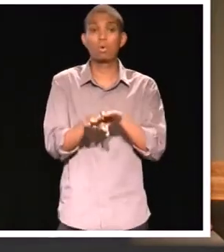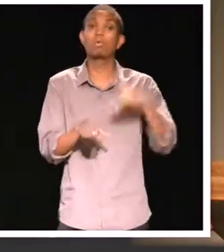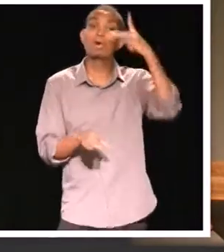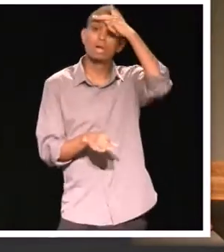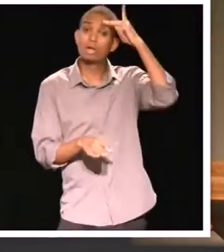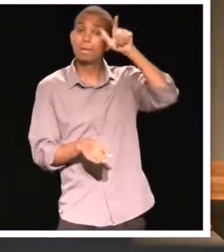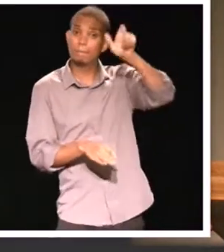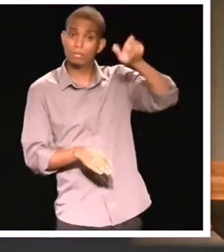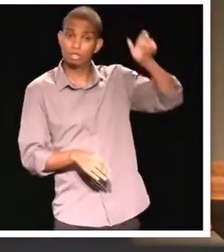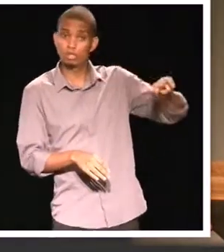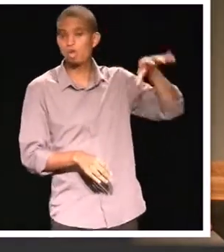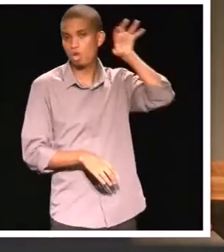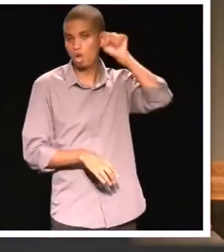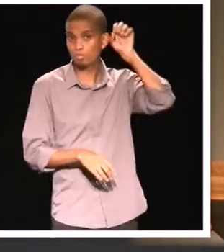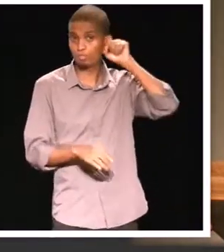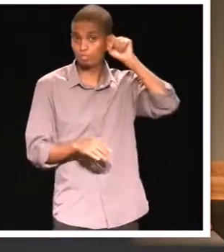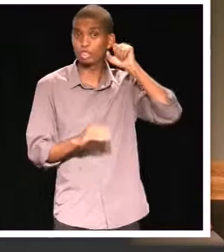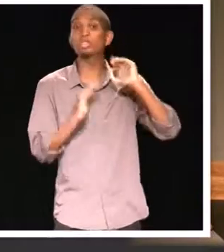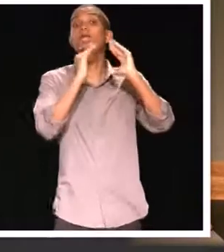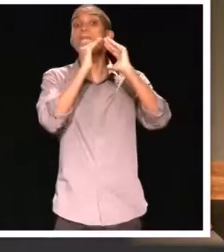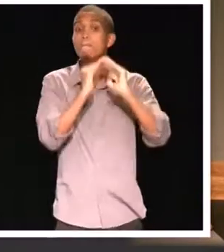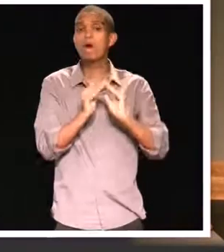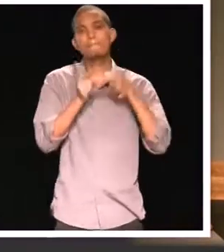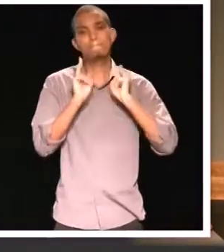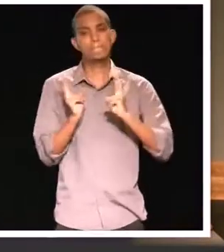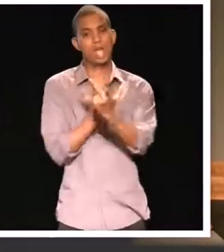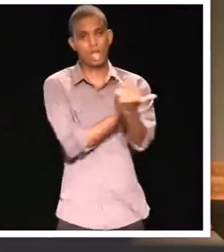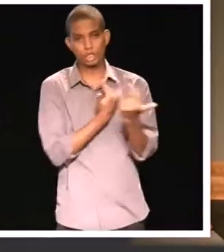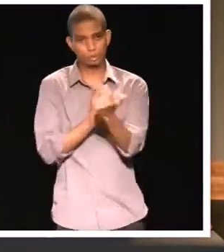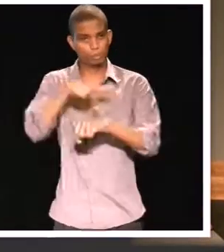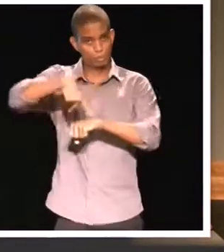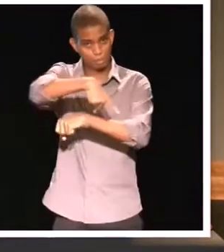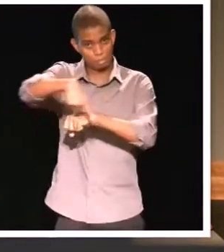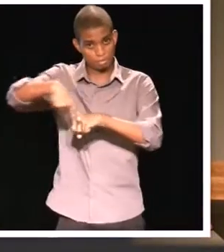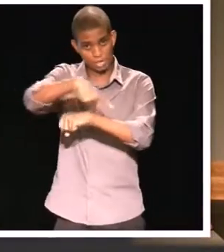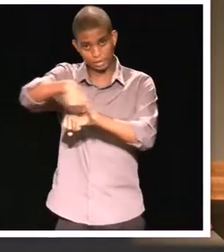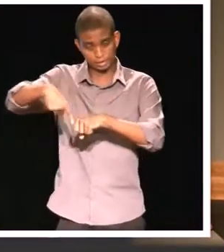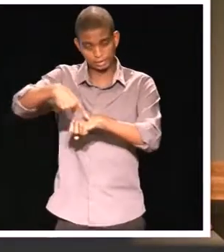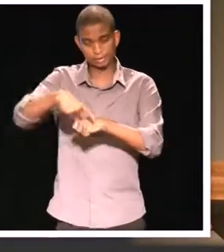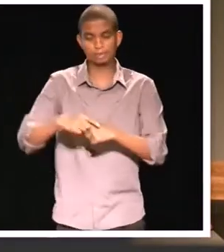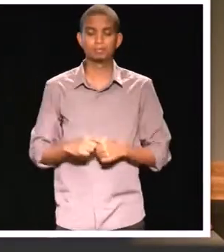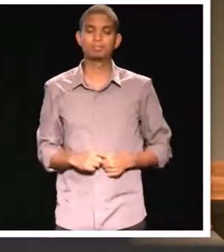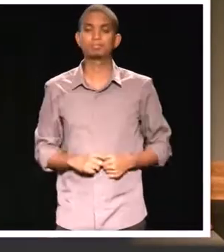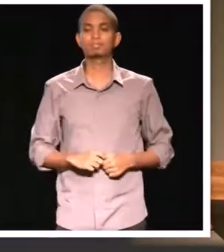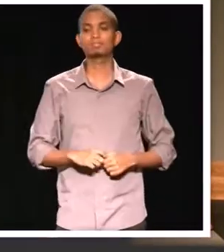moram no mesmo país. É impossível fazer essa asseveração.